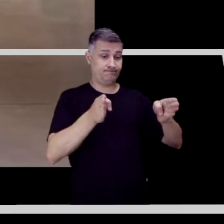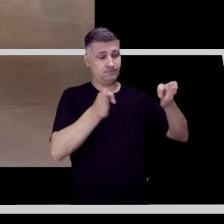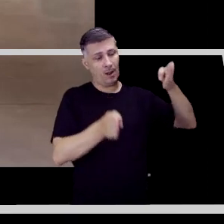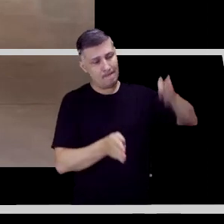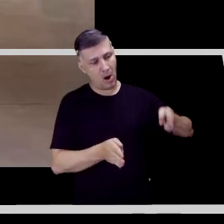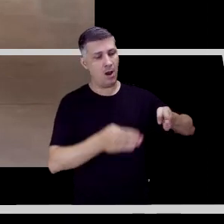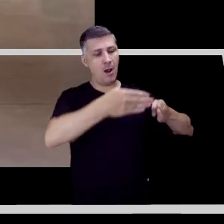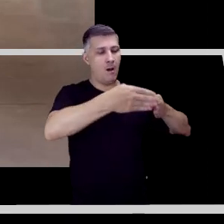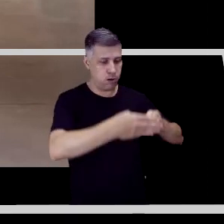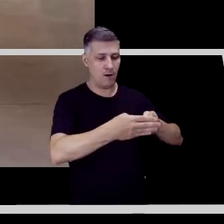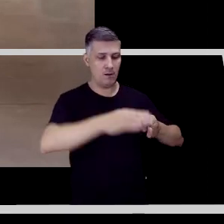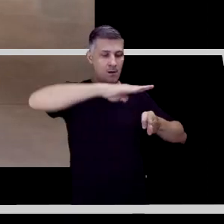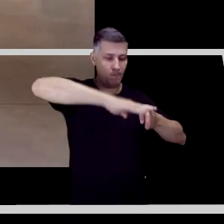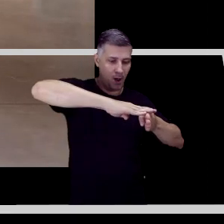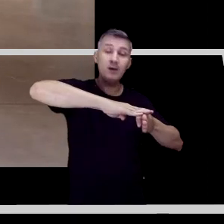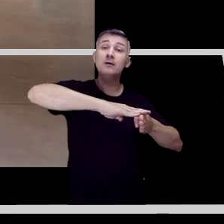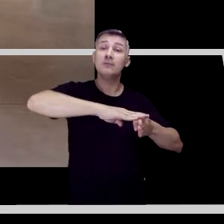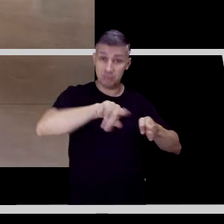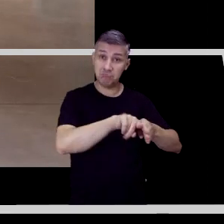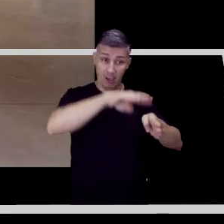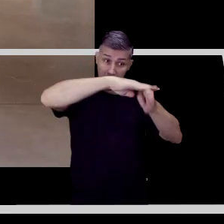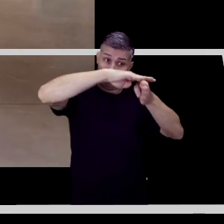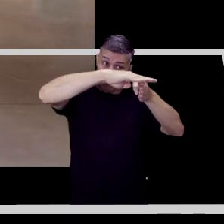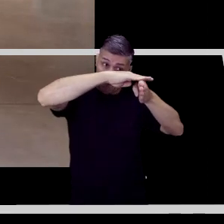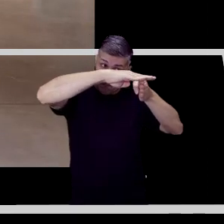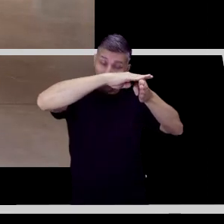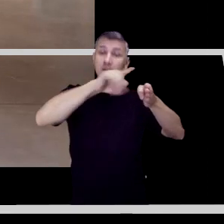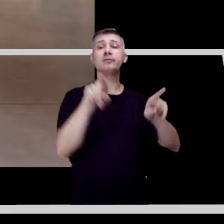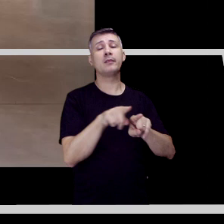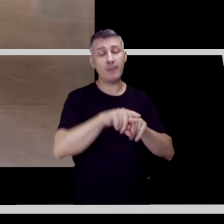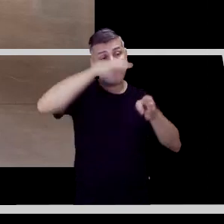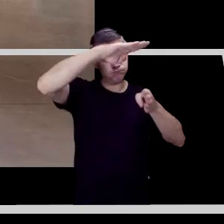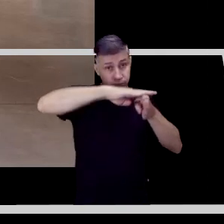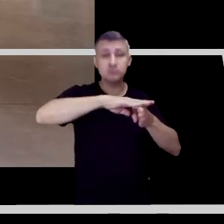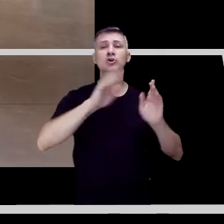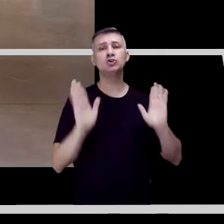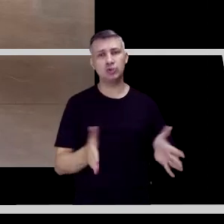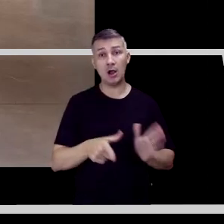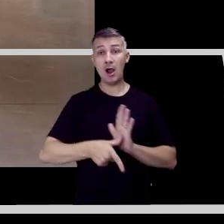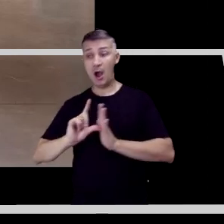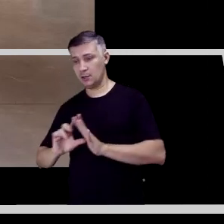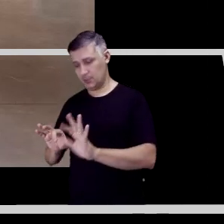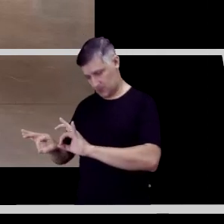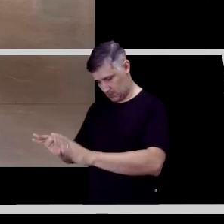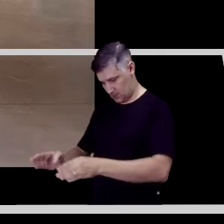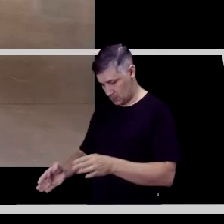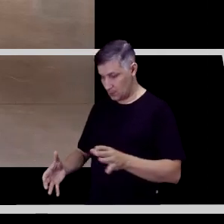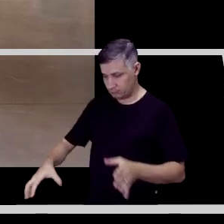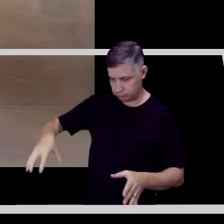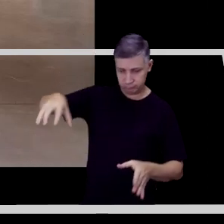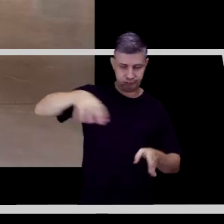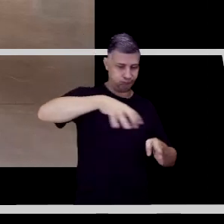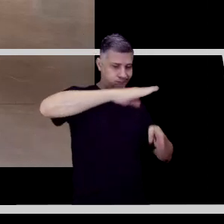as paredes portantes são pré-fabricadas, as lajes são pré-fabricadas, e diferente dos elementos pré-fabricados da sede